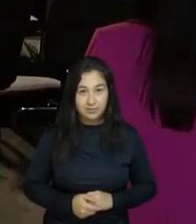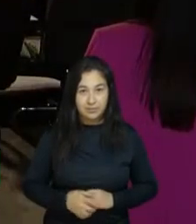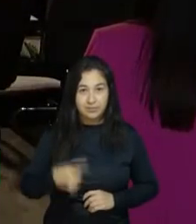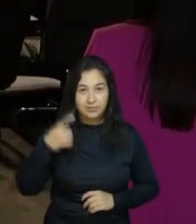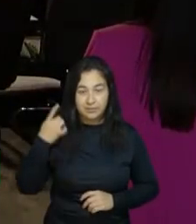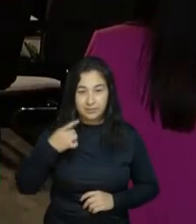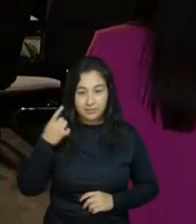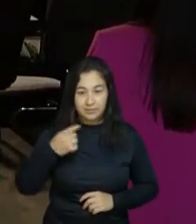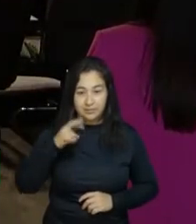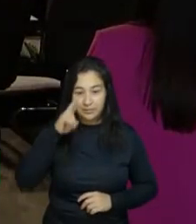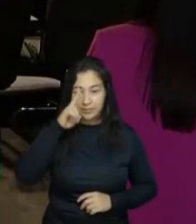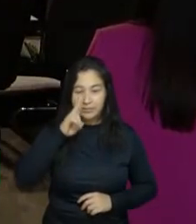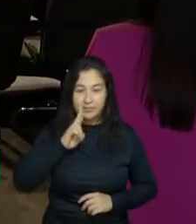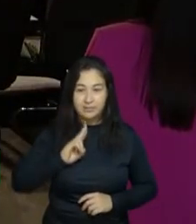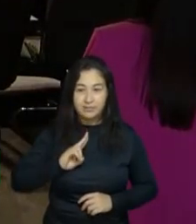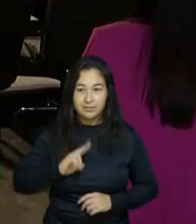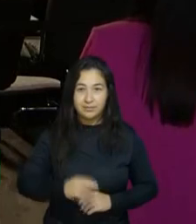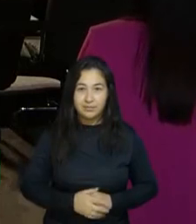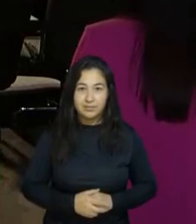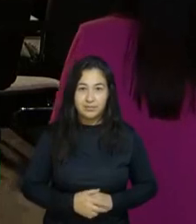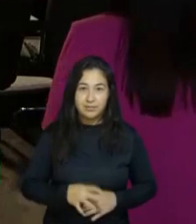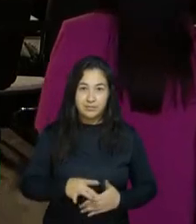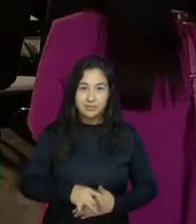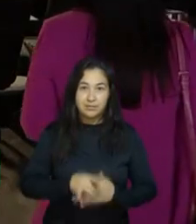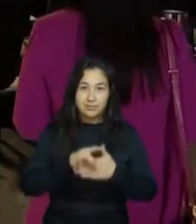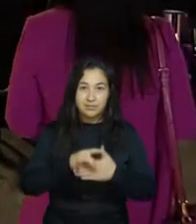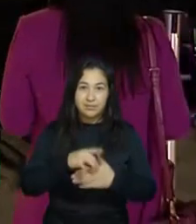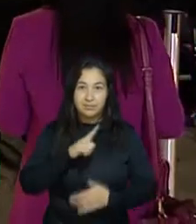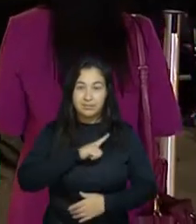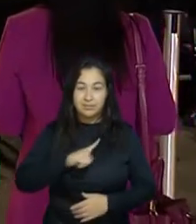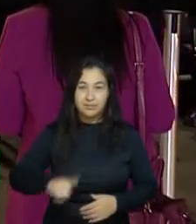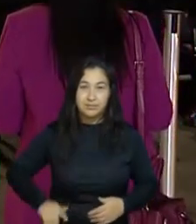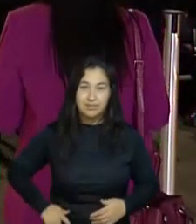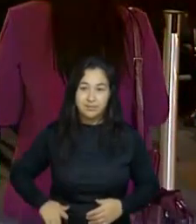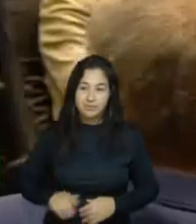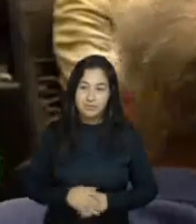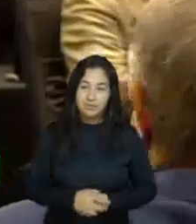deputado Ivan Nats, líder do governo.